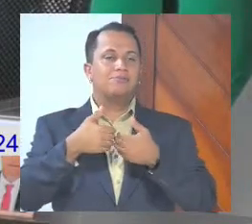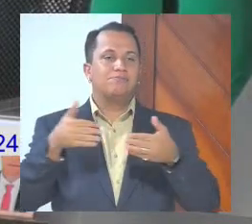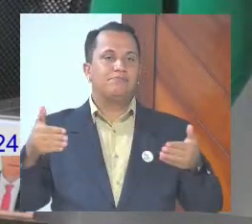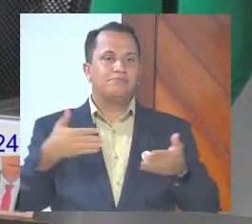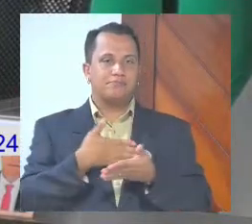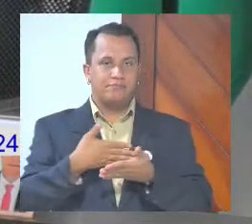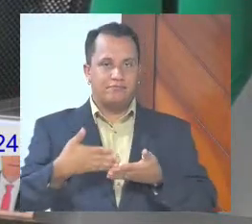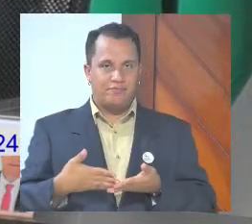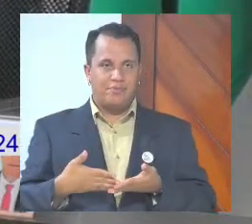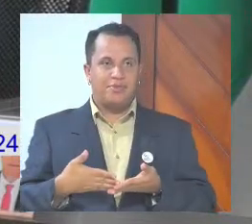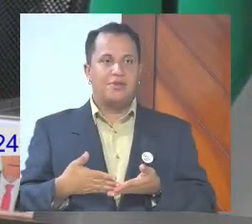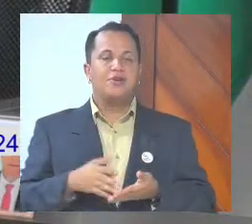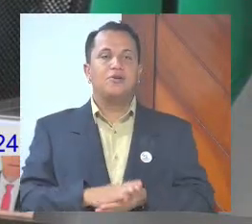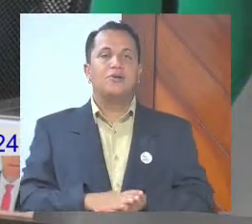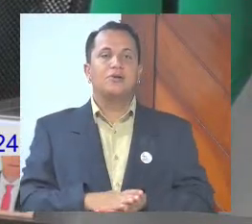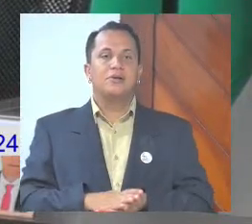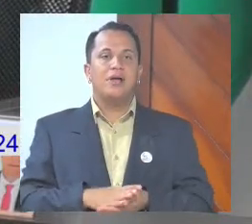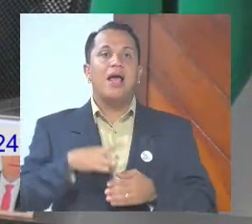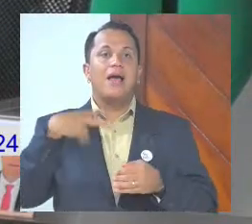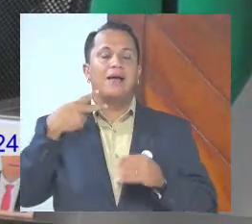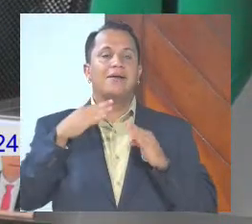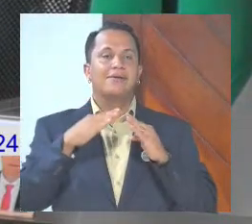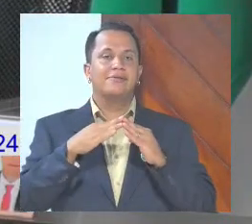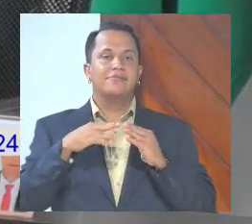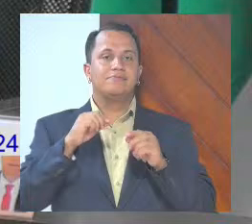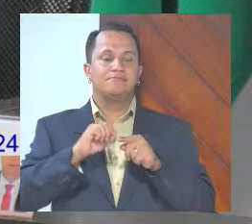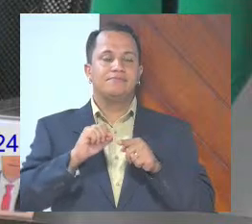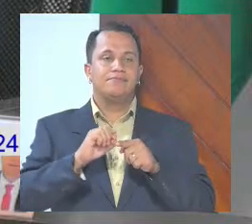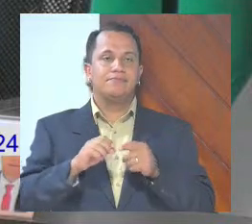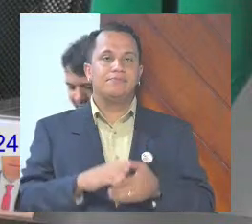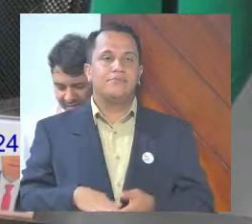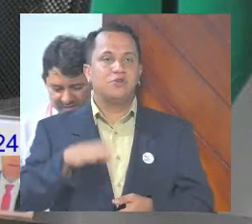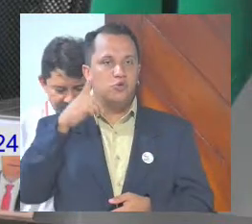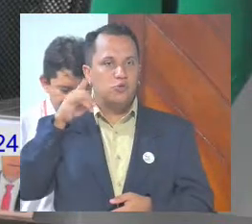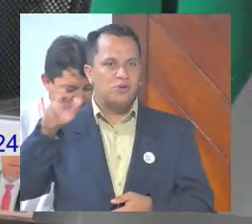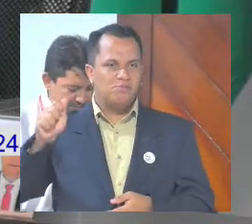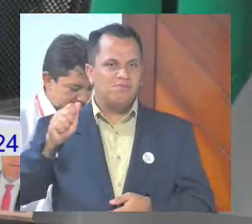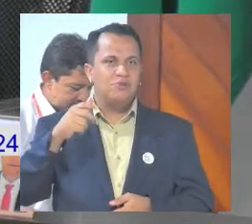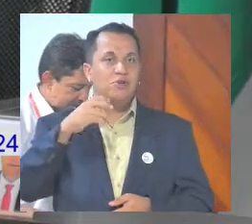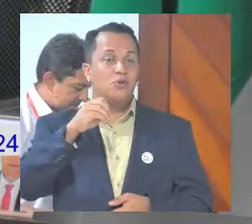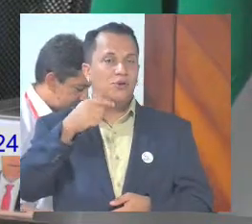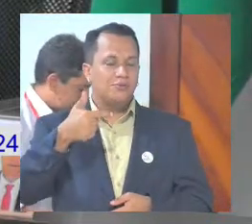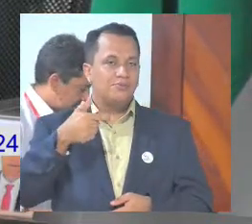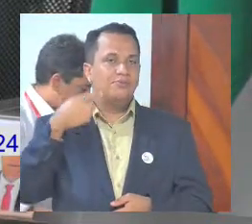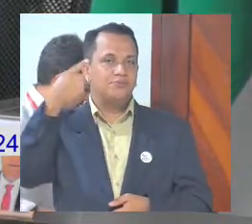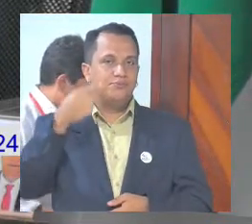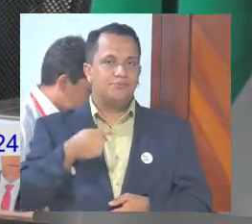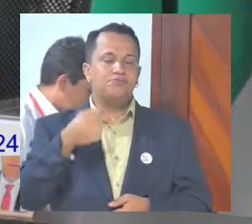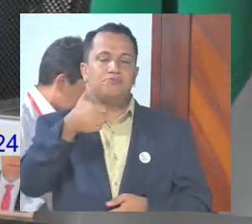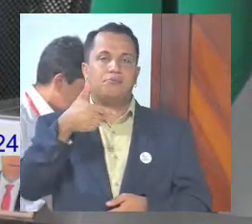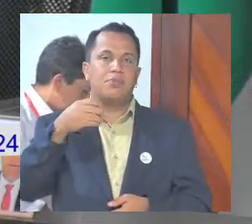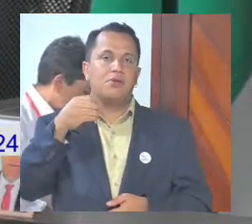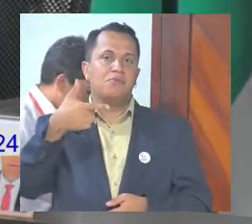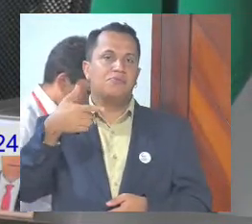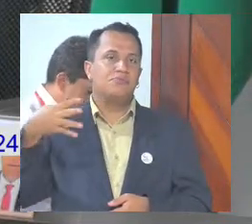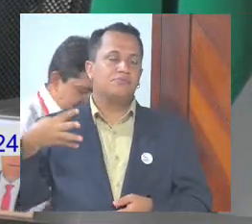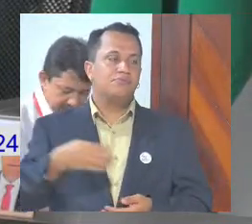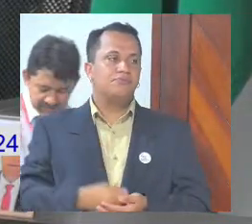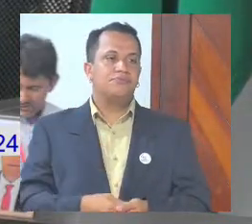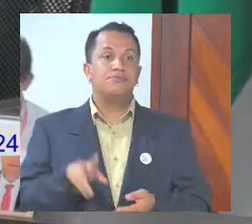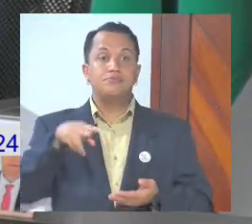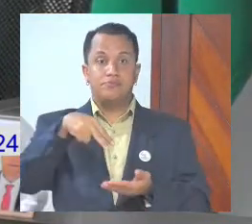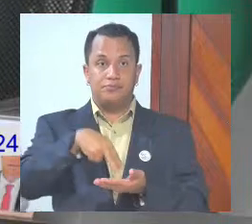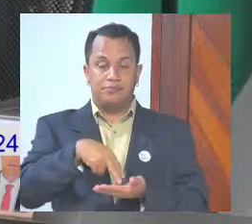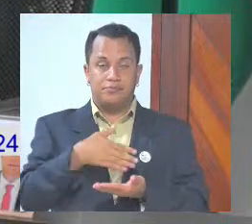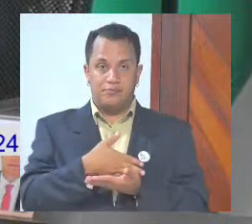aberta e iniciada a sessão da Câmara Municipal de Pinheiro, do dia 2 de abril de 2024. Convido a todos os senhores a ficar